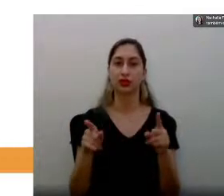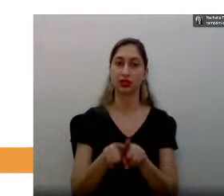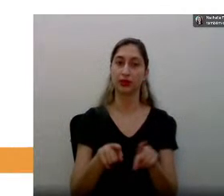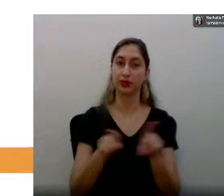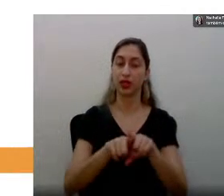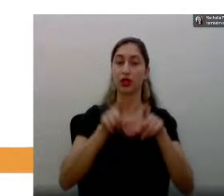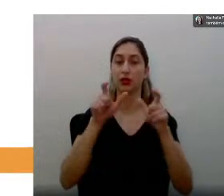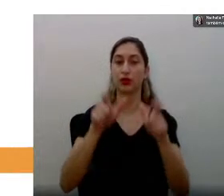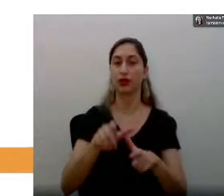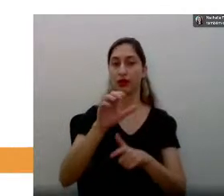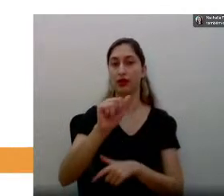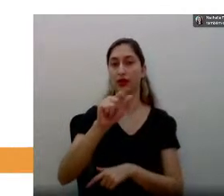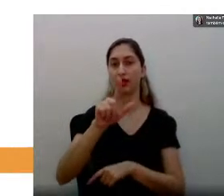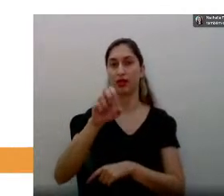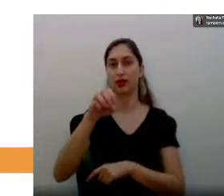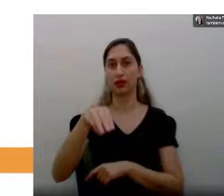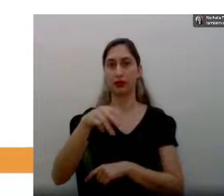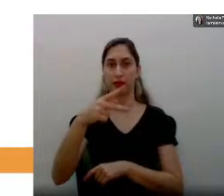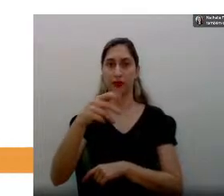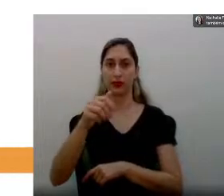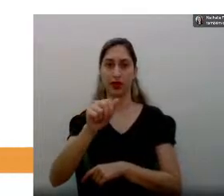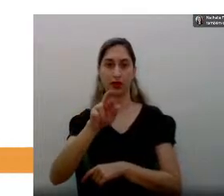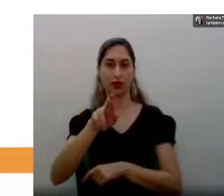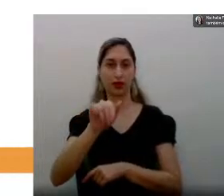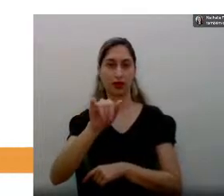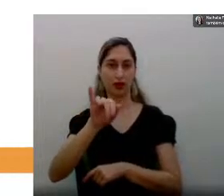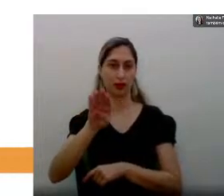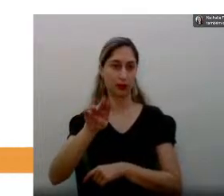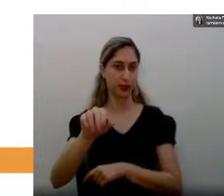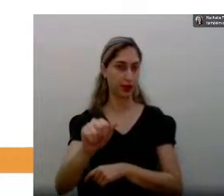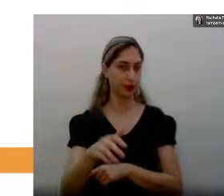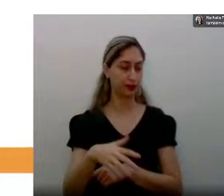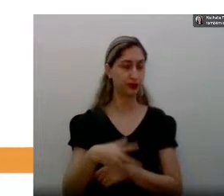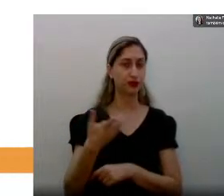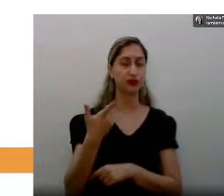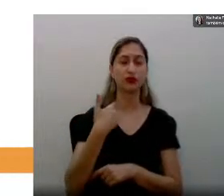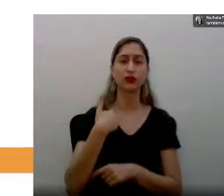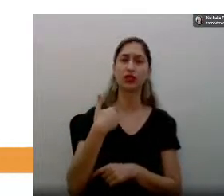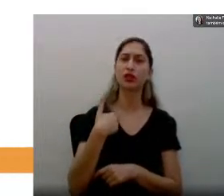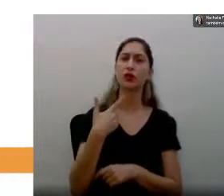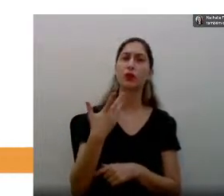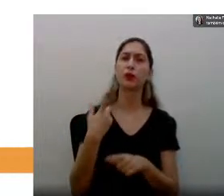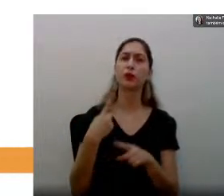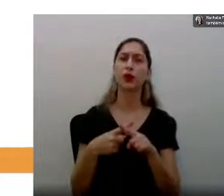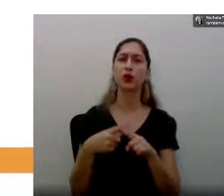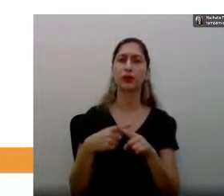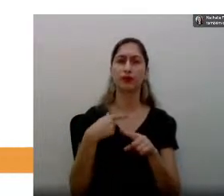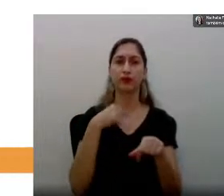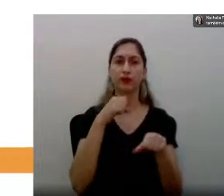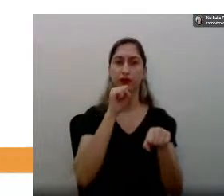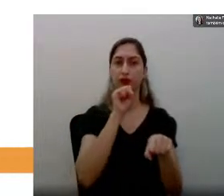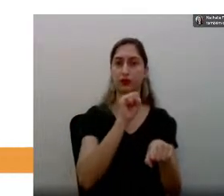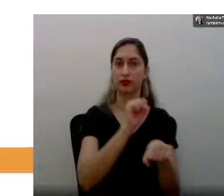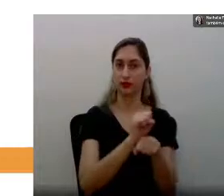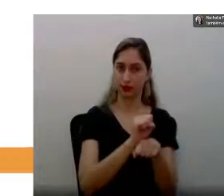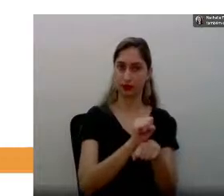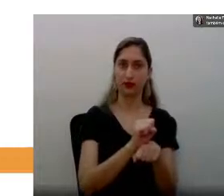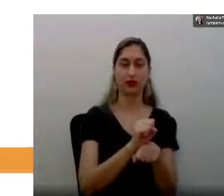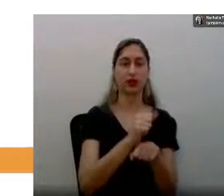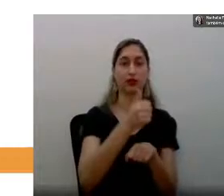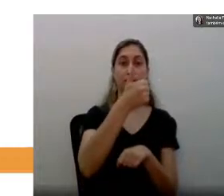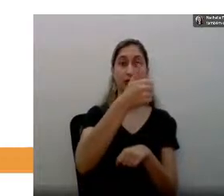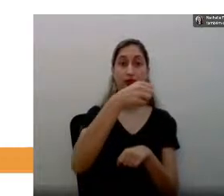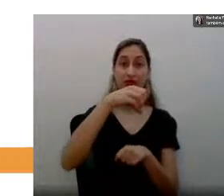beleza E por que que eu faço esse recorte par em 1970 porque é muito história é muita gente